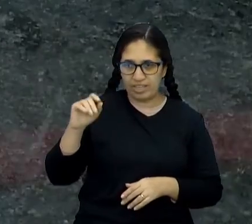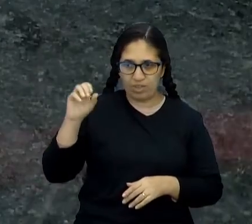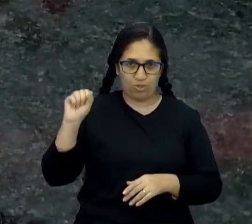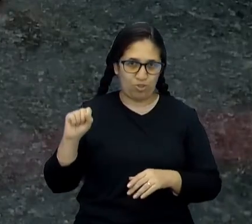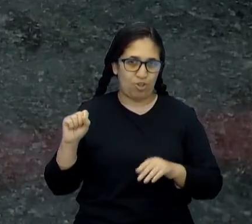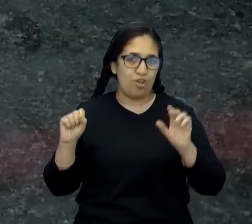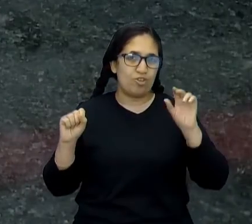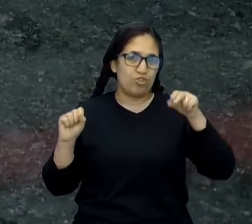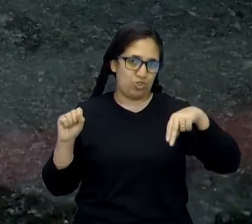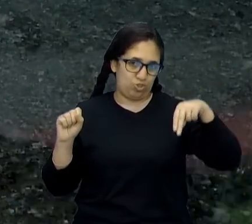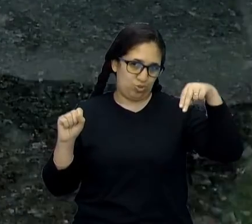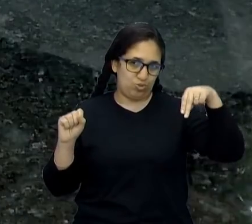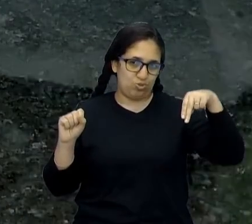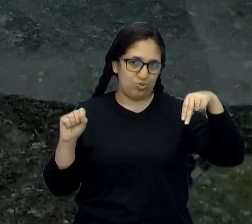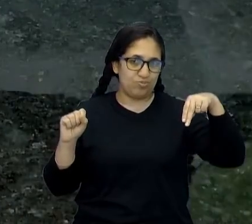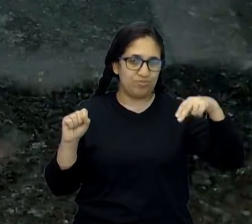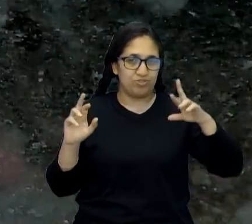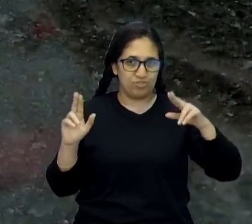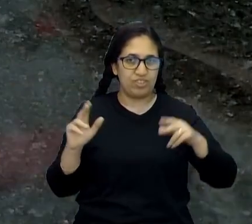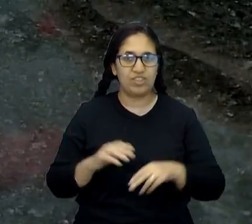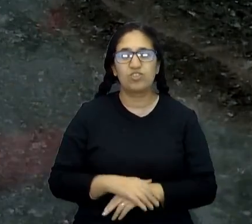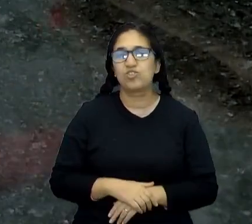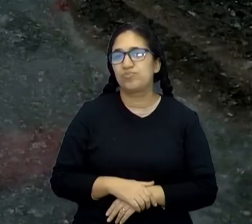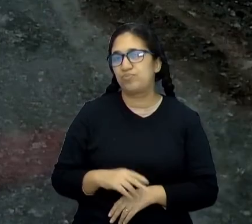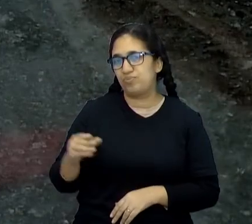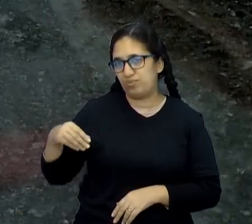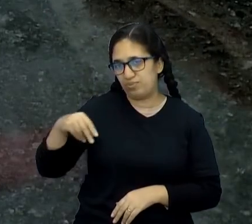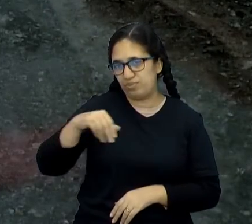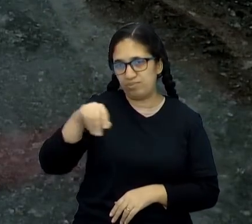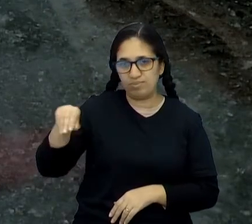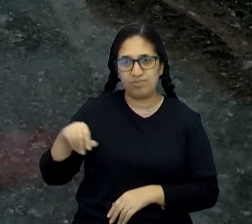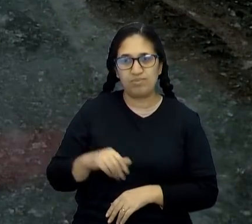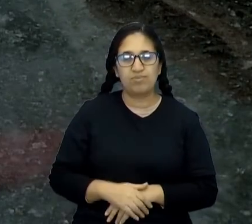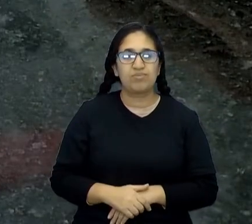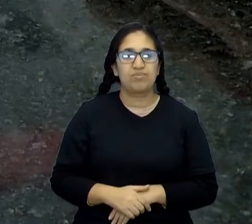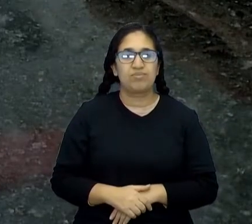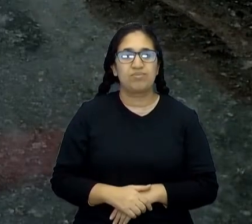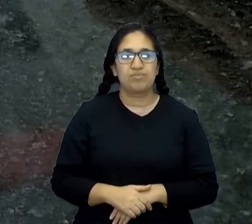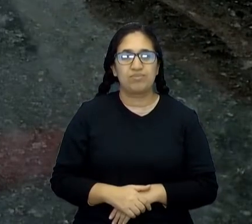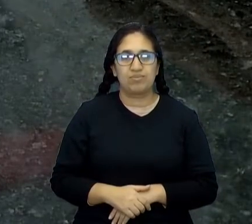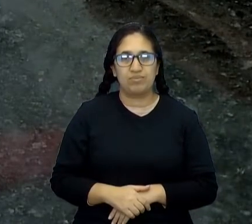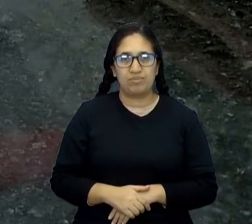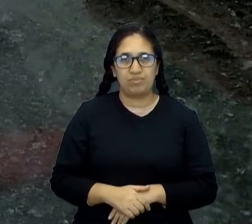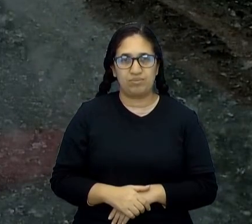um sul, diferente agora. Jogo pó de ferro, ó.